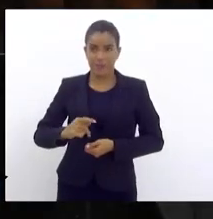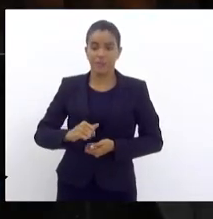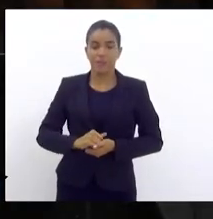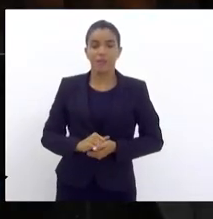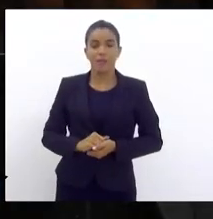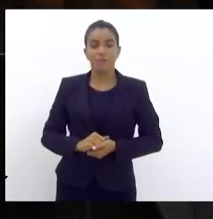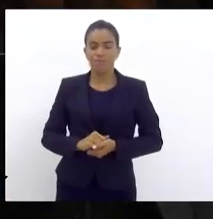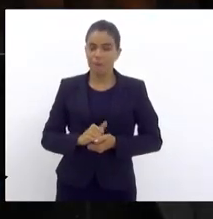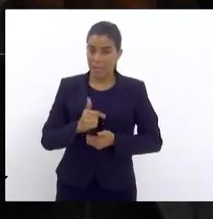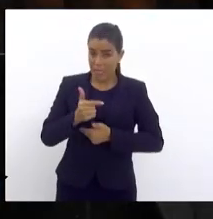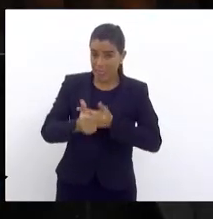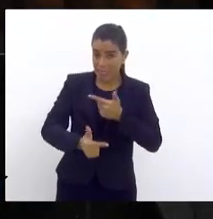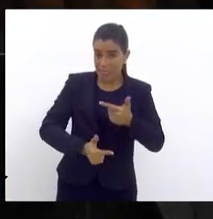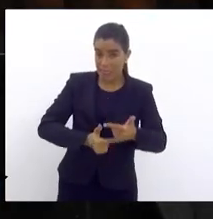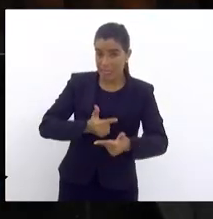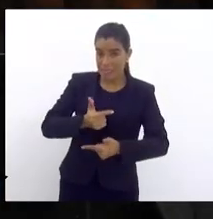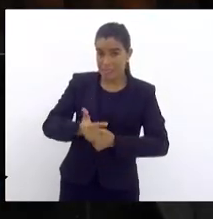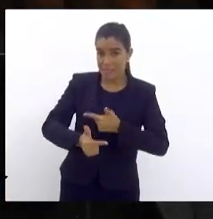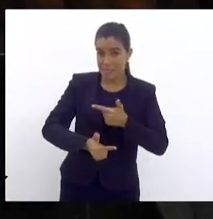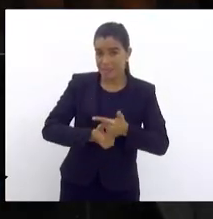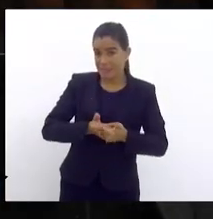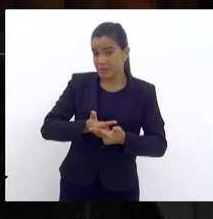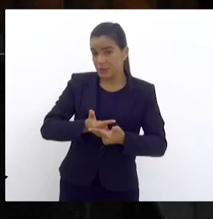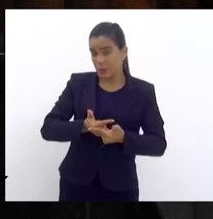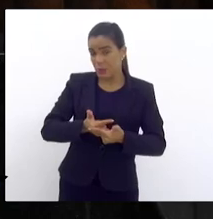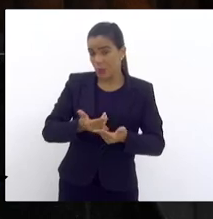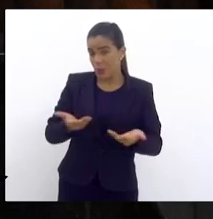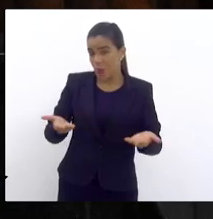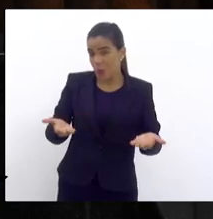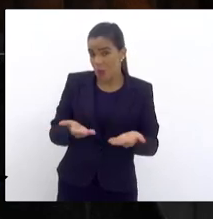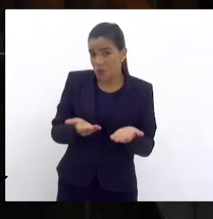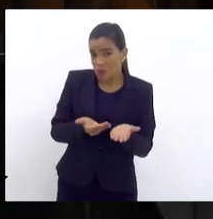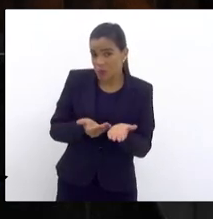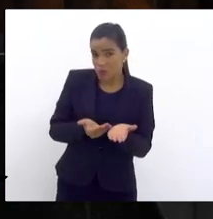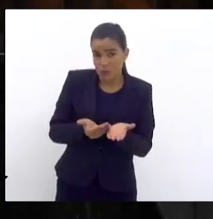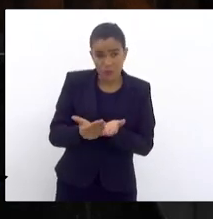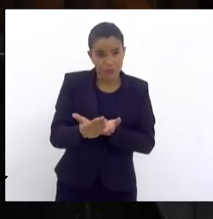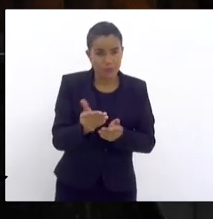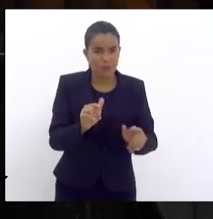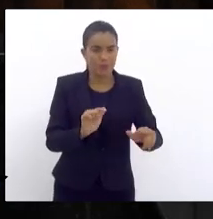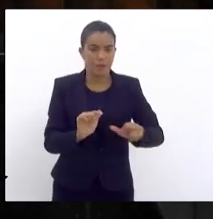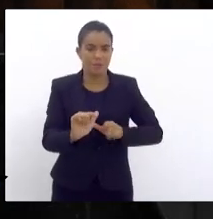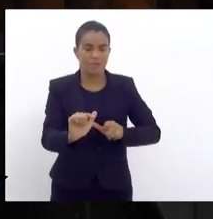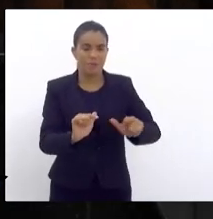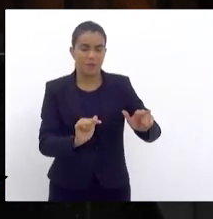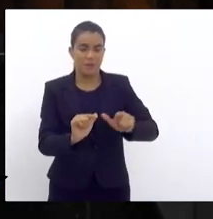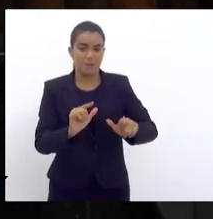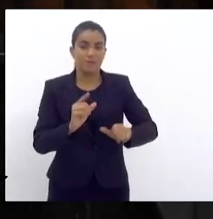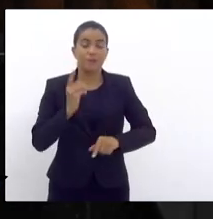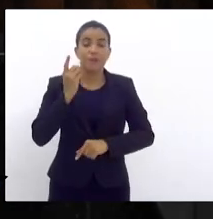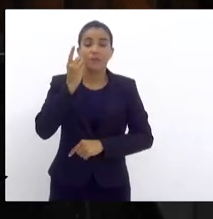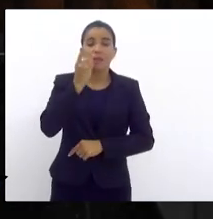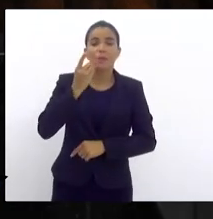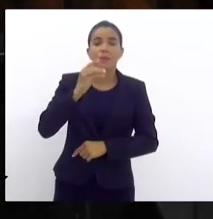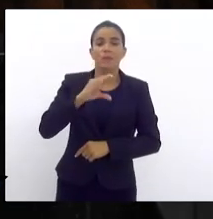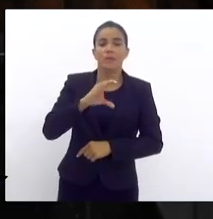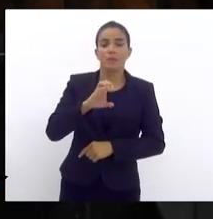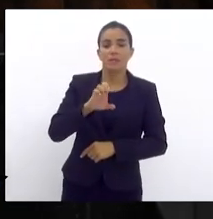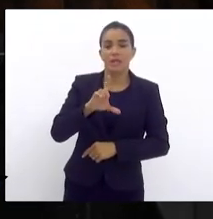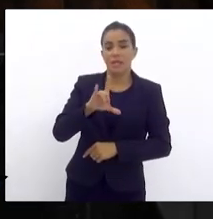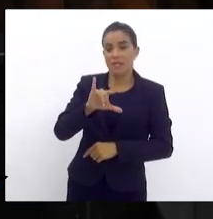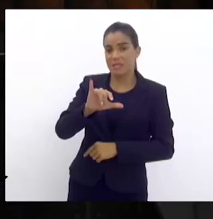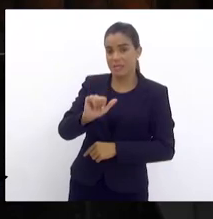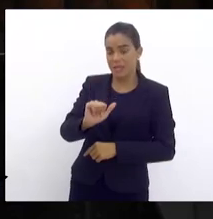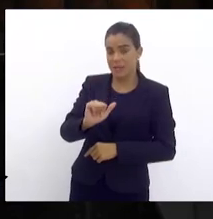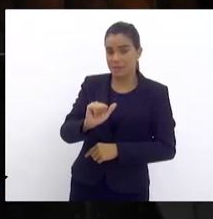em exercício no expediente Inicial deputada Célia Jordão